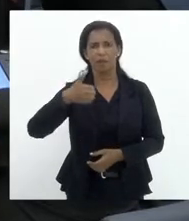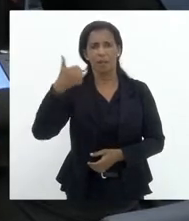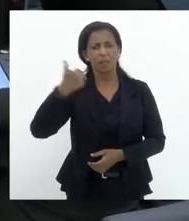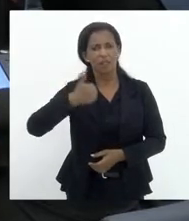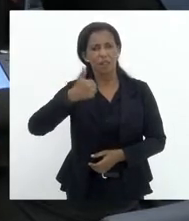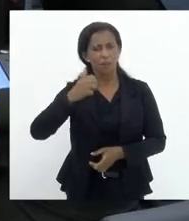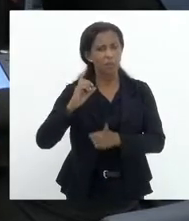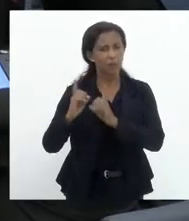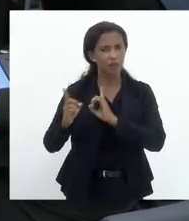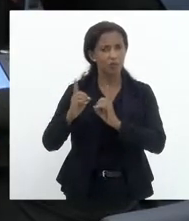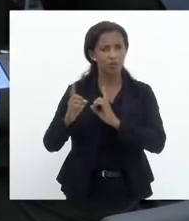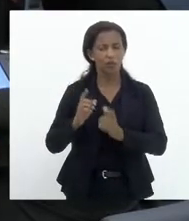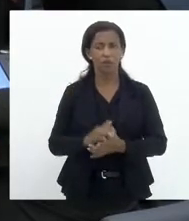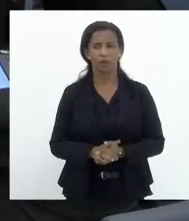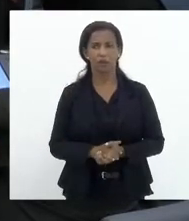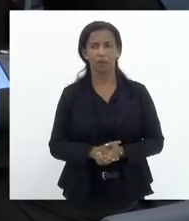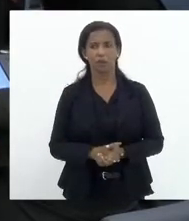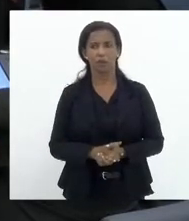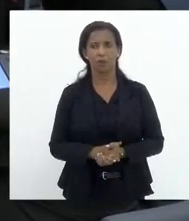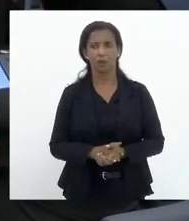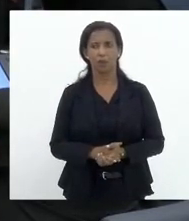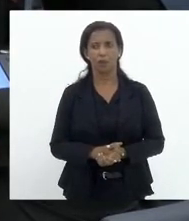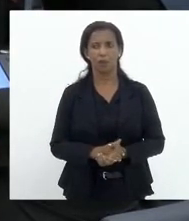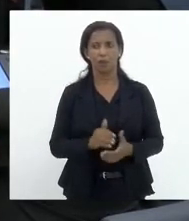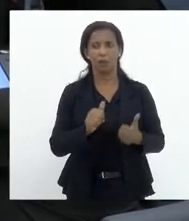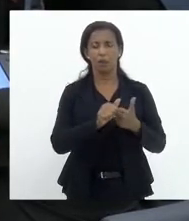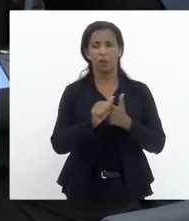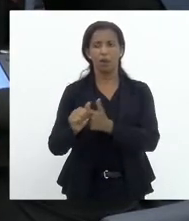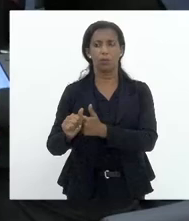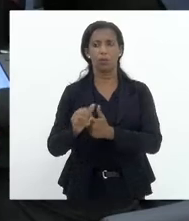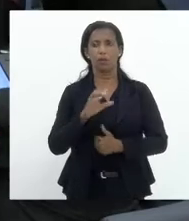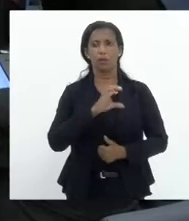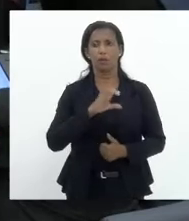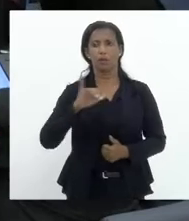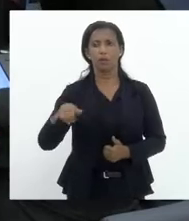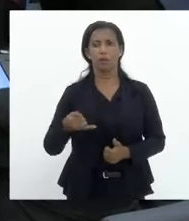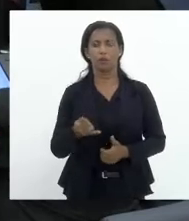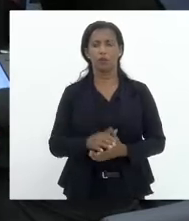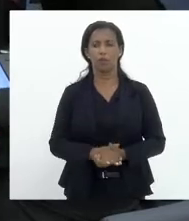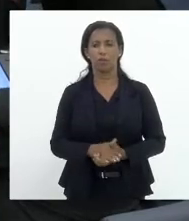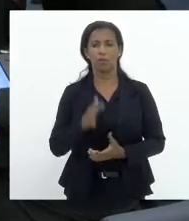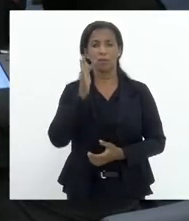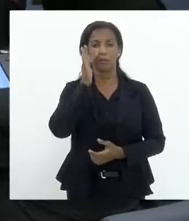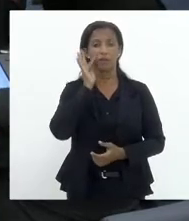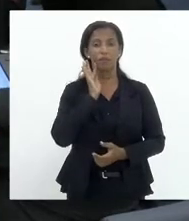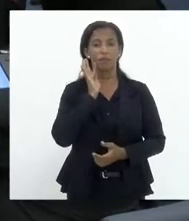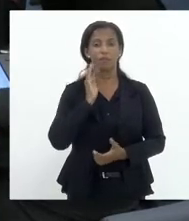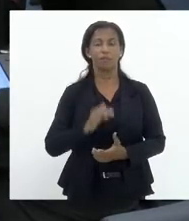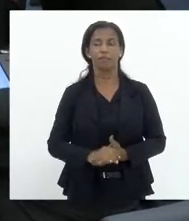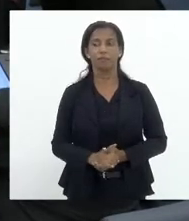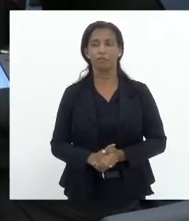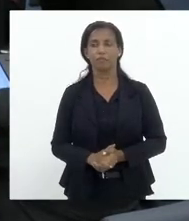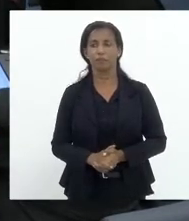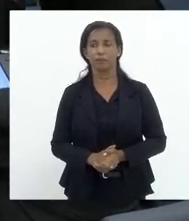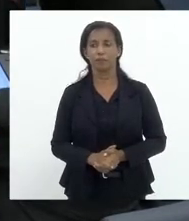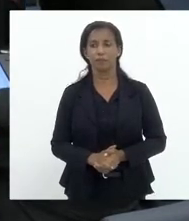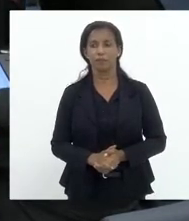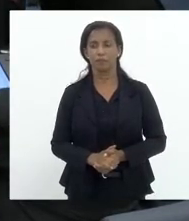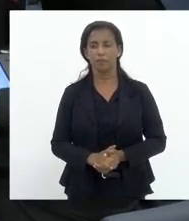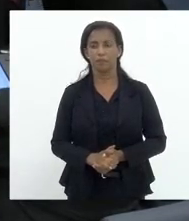sim acompanha o parecer da ccj pela comissão de educação Deputado Flávio se ela vim vim